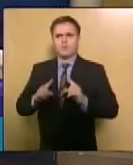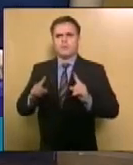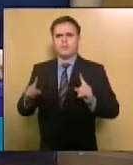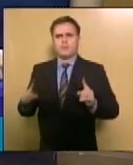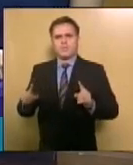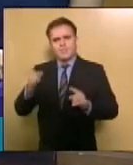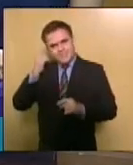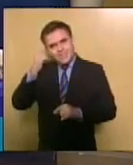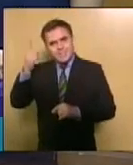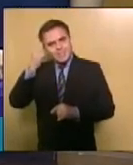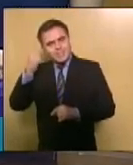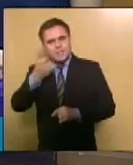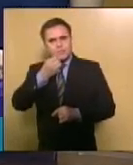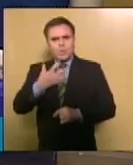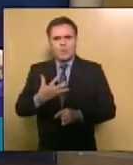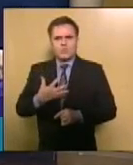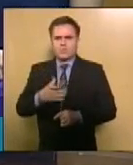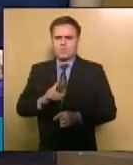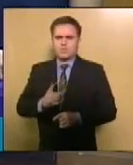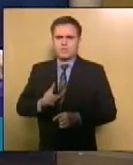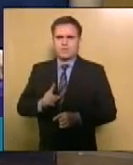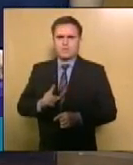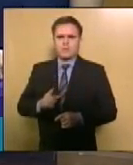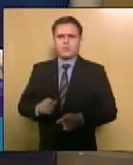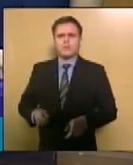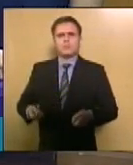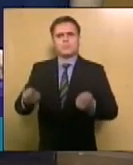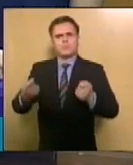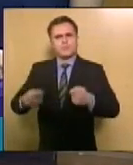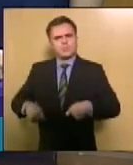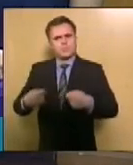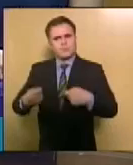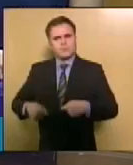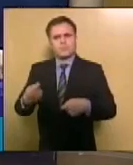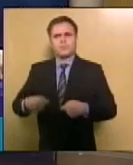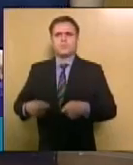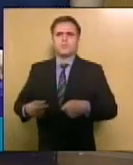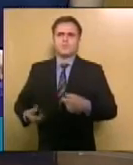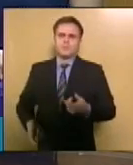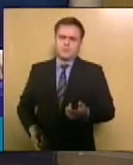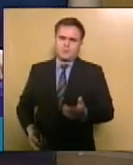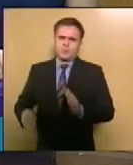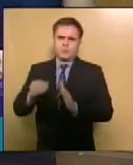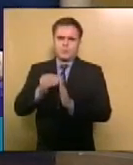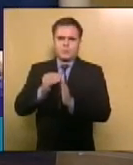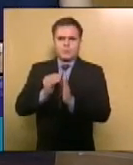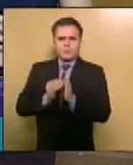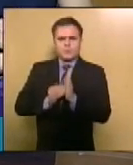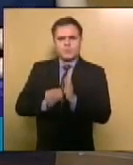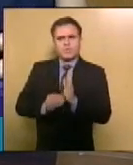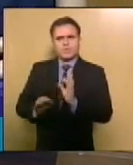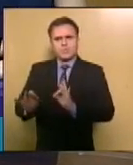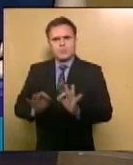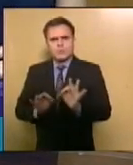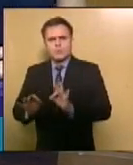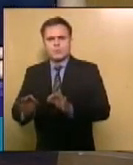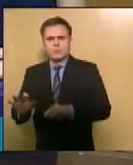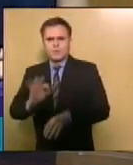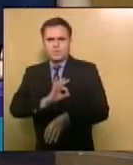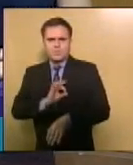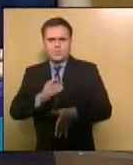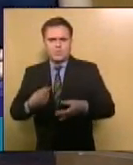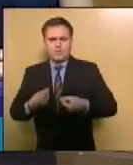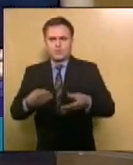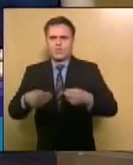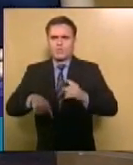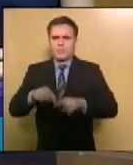ideias não basta boas ideias tem que estabelecer mecanismo de governança ou seja temos que aparelhar as Polícias temos que